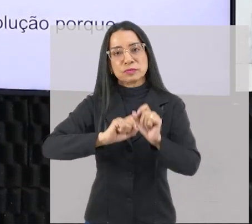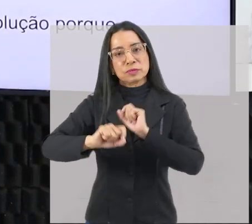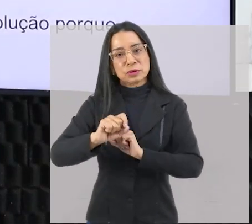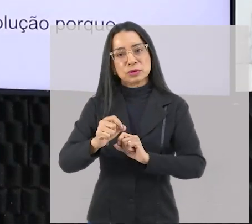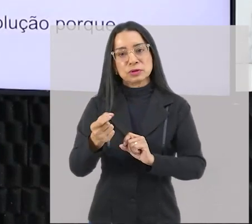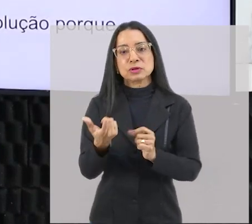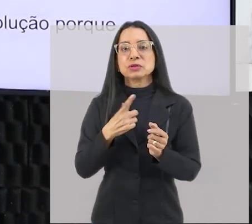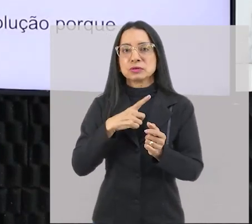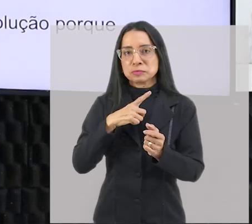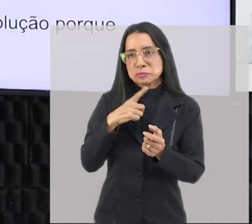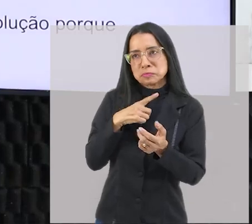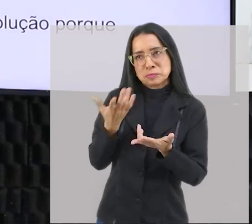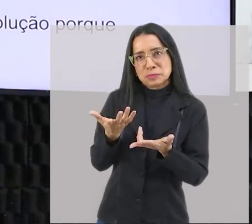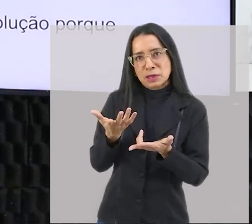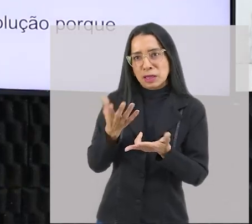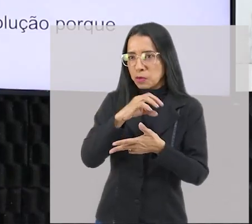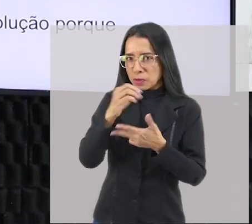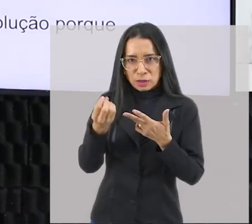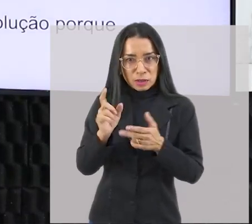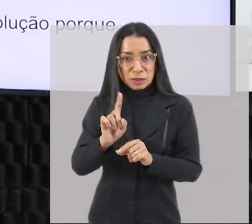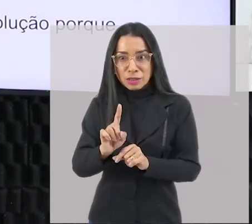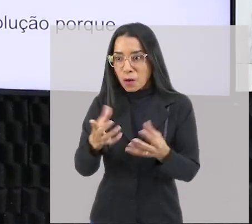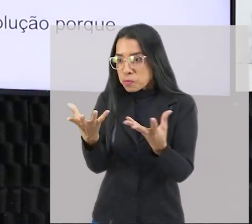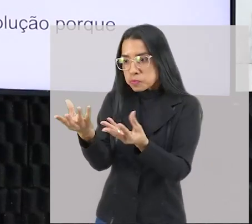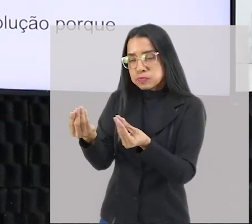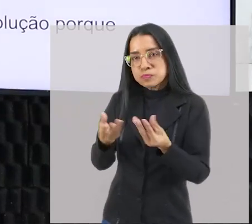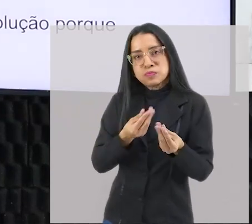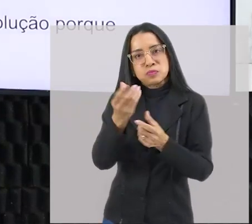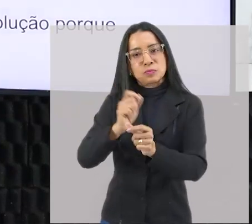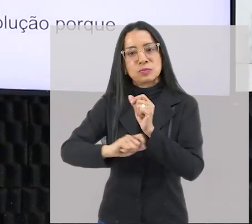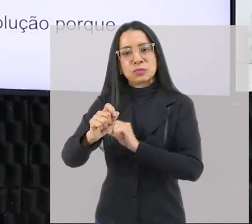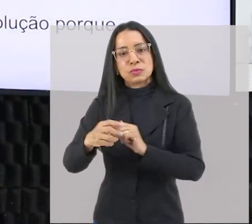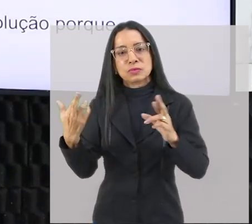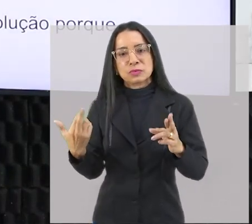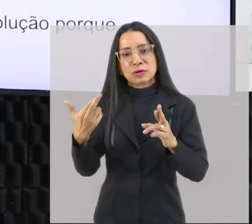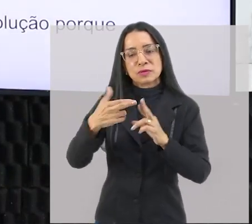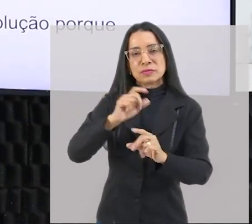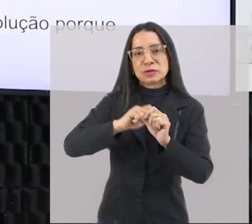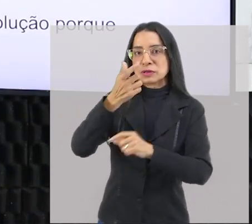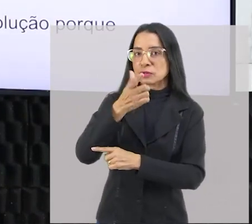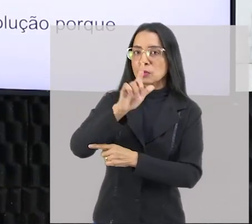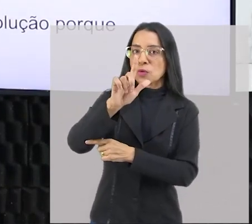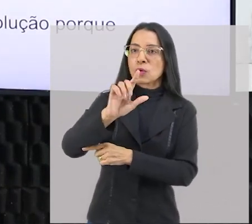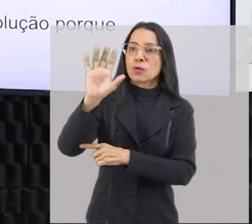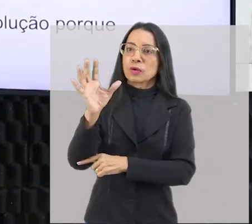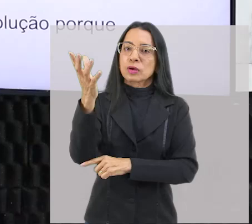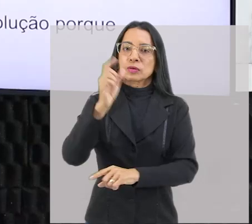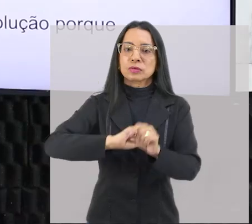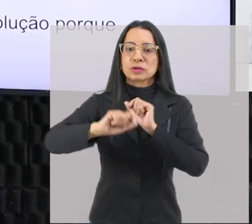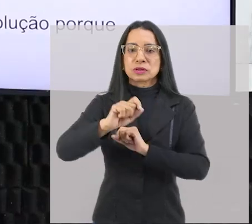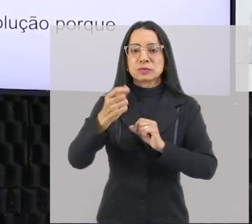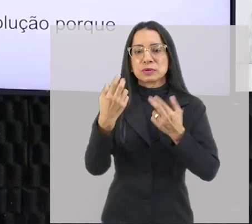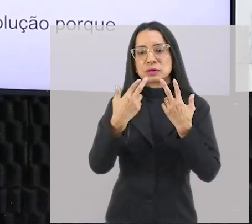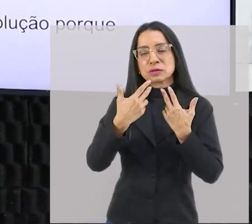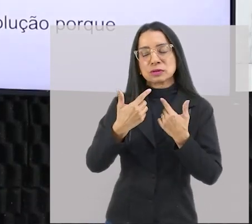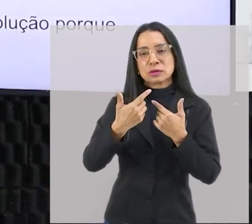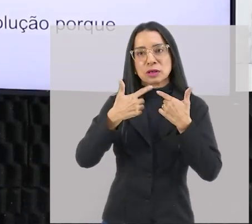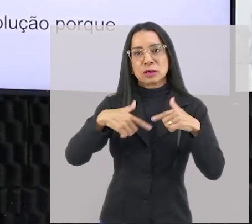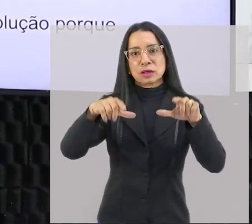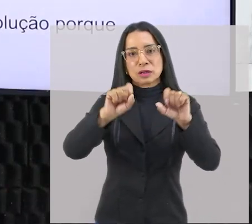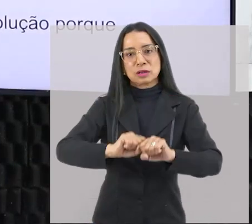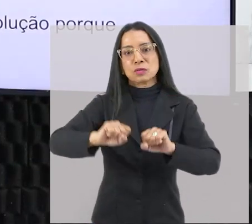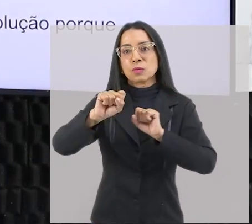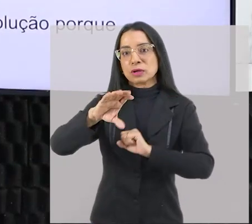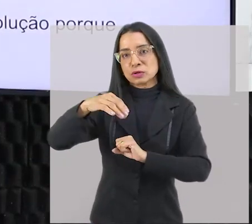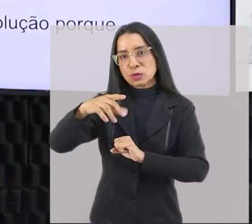elas não caem no Enem, elas se jogam de paraquedas. E são referenciadas também com outras situações na parte de linguagem de código,